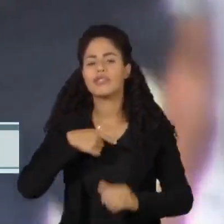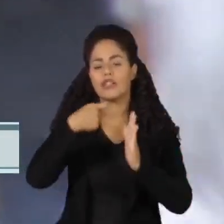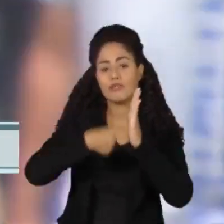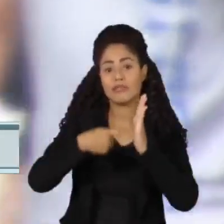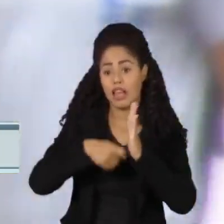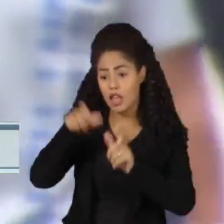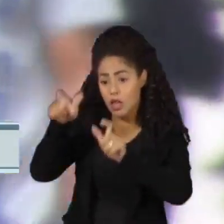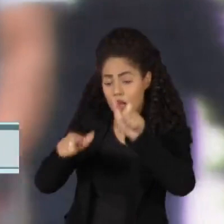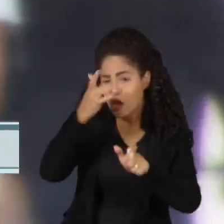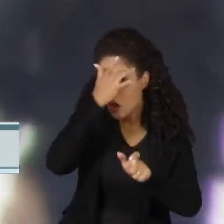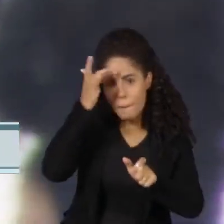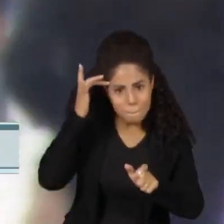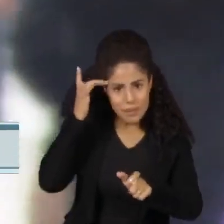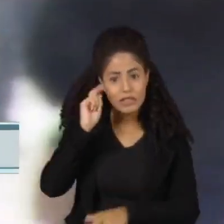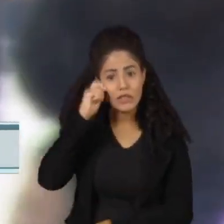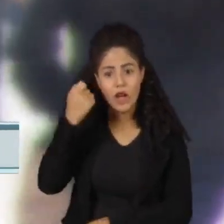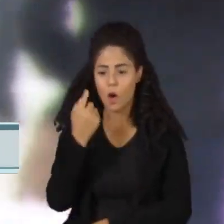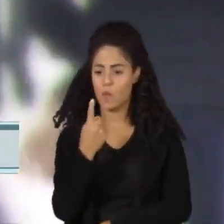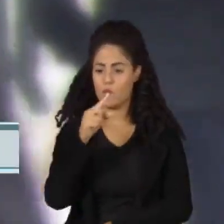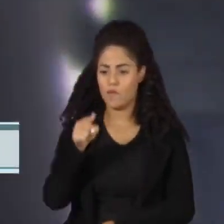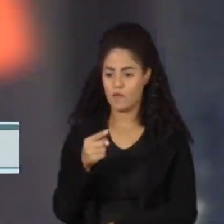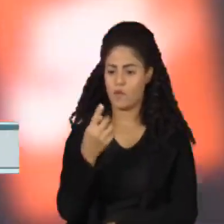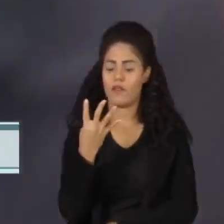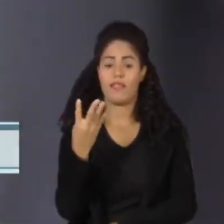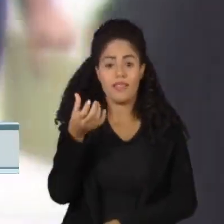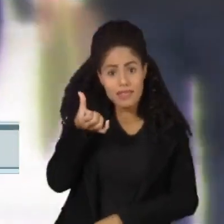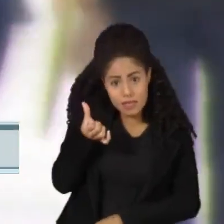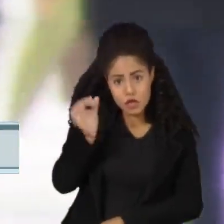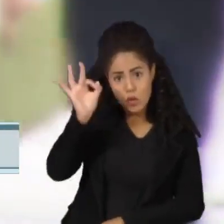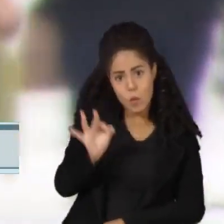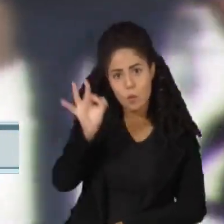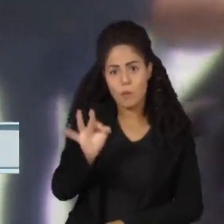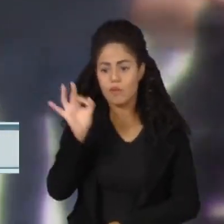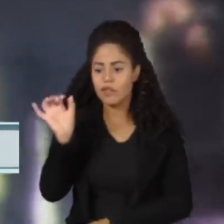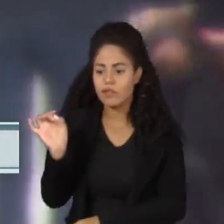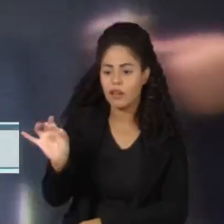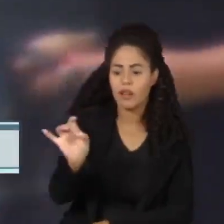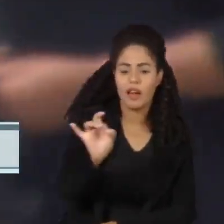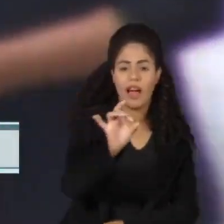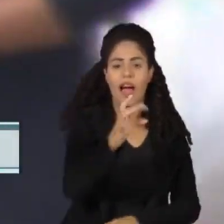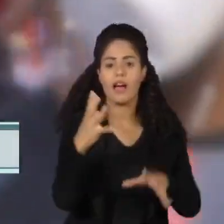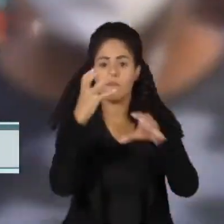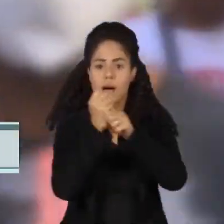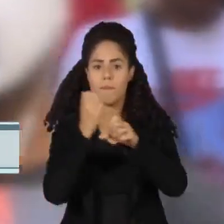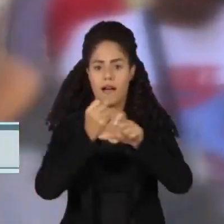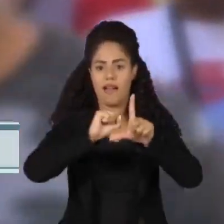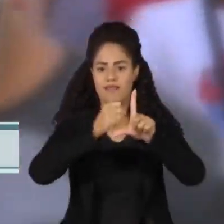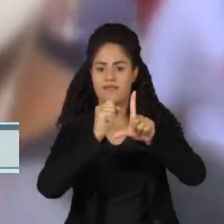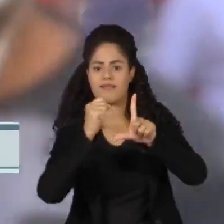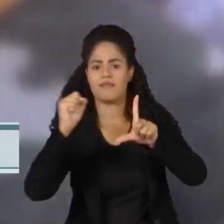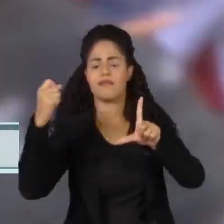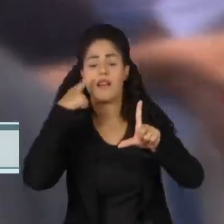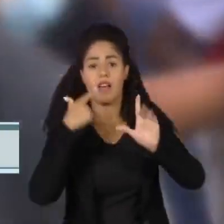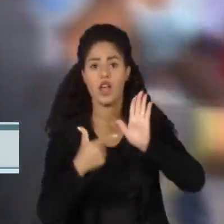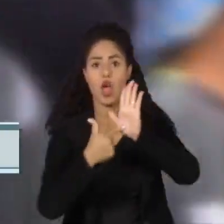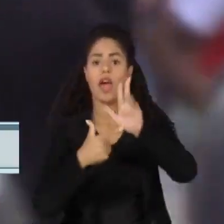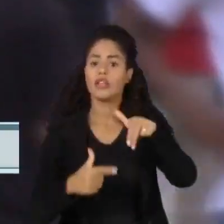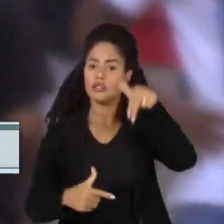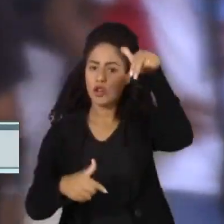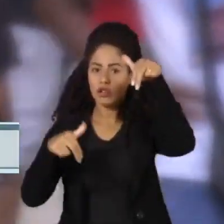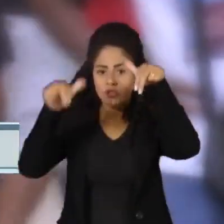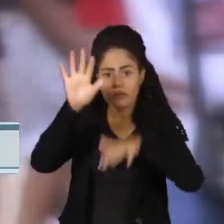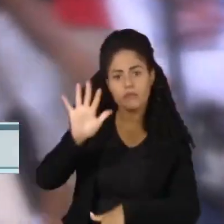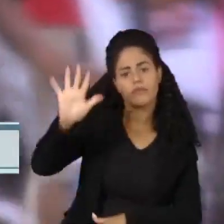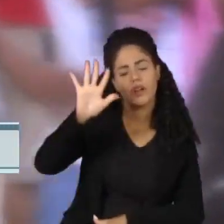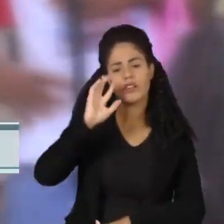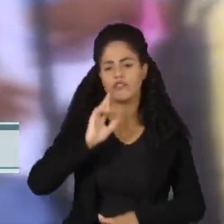homens negros pode chegar a 1,46 a cada ponto percentual na Selic. Já nas regiões norte e nordeste,